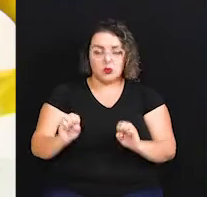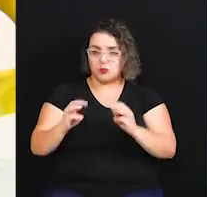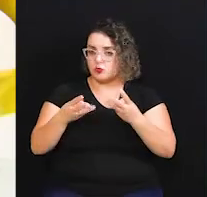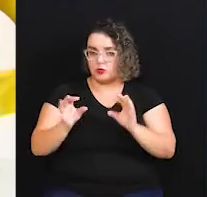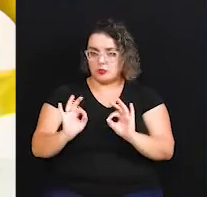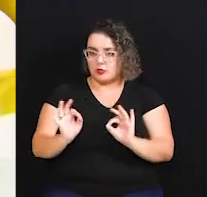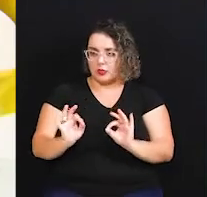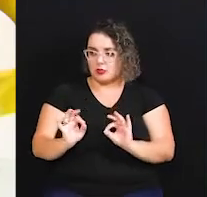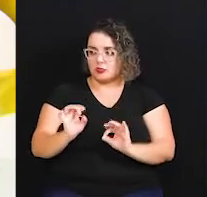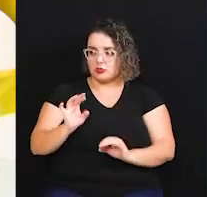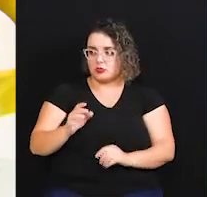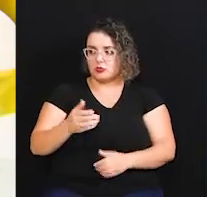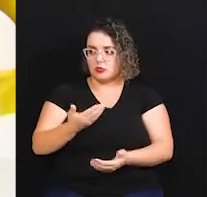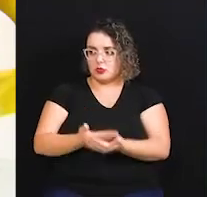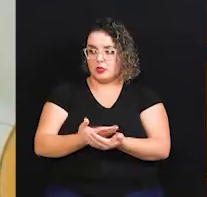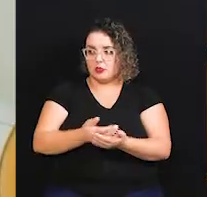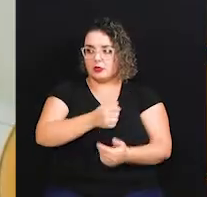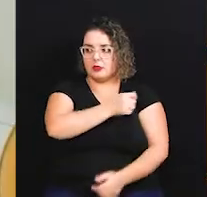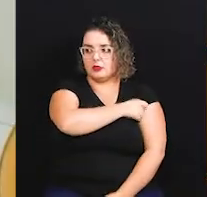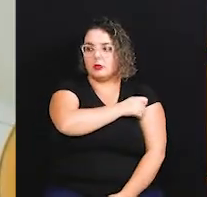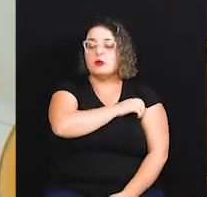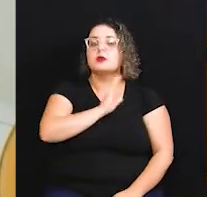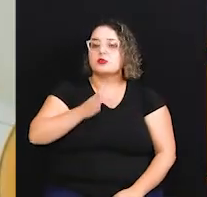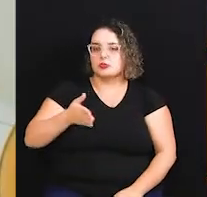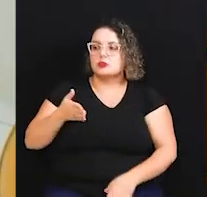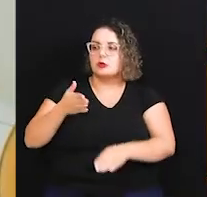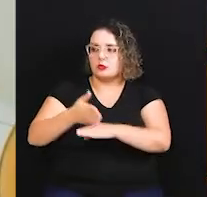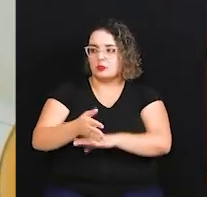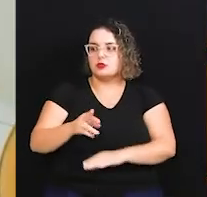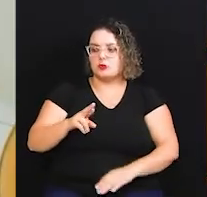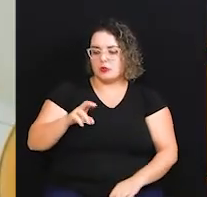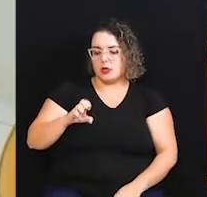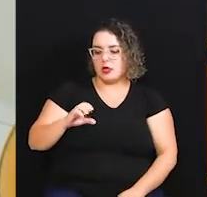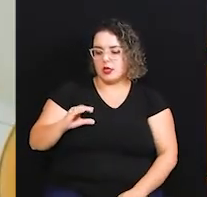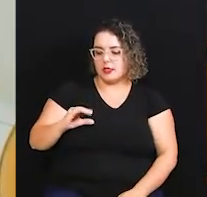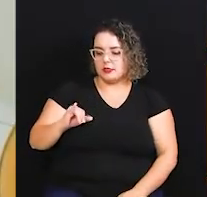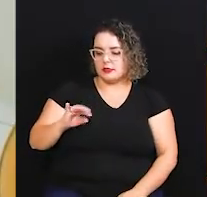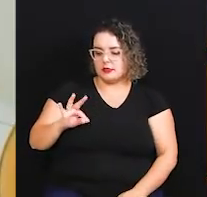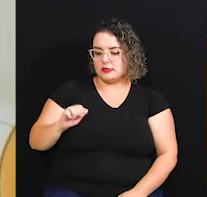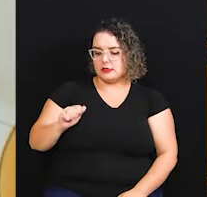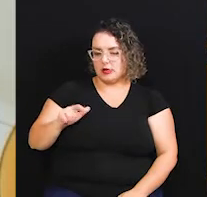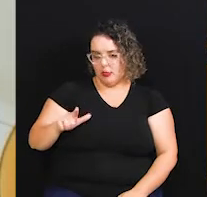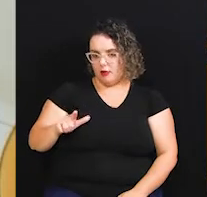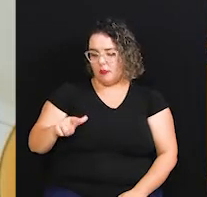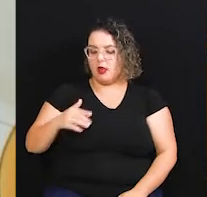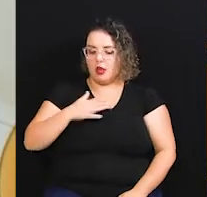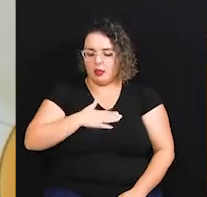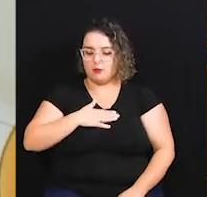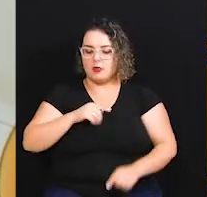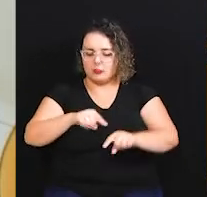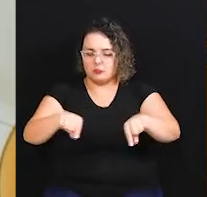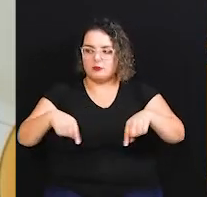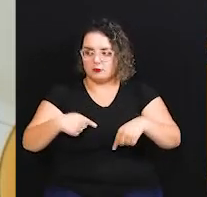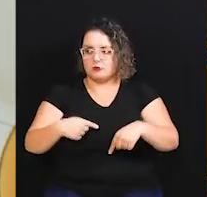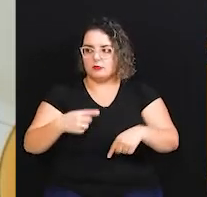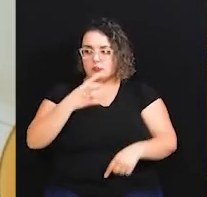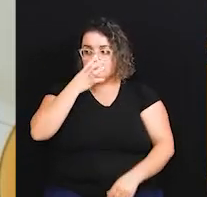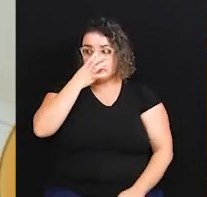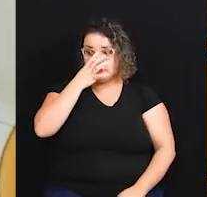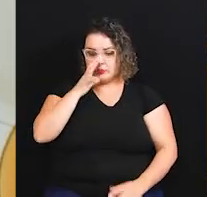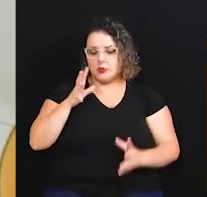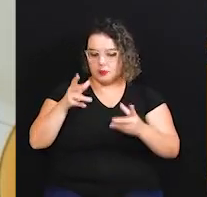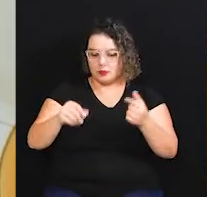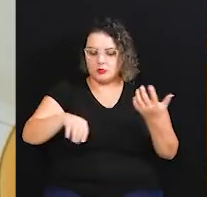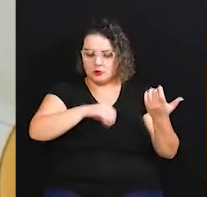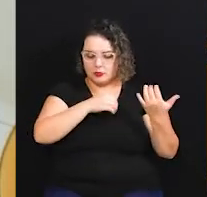algum show, ou até agora você está tendo aulas? Já sim, a gente já participou de um recital, eu e minha turma. Acho que na verdade foi o Instituto Anelo